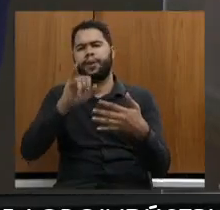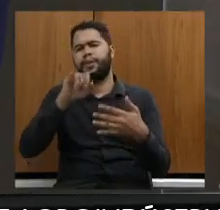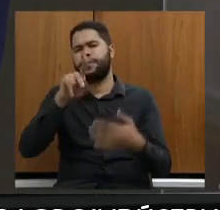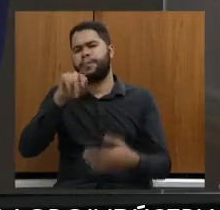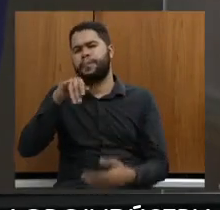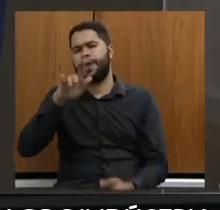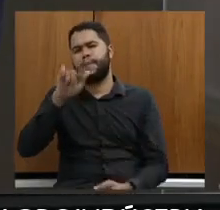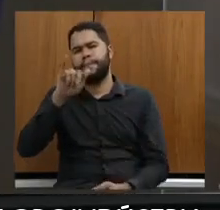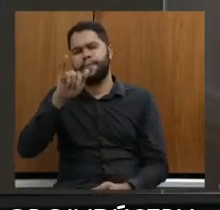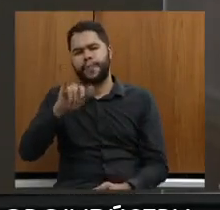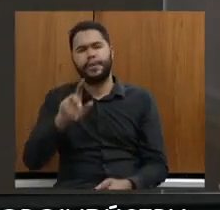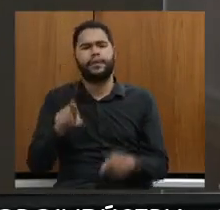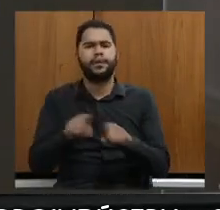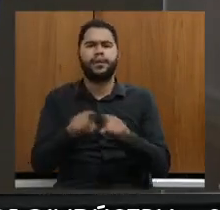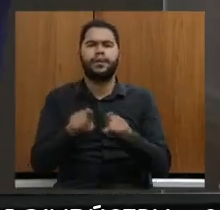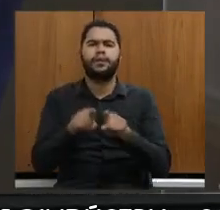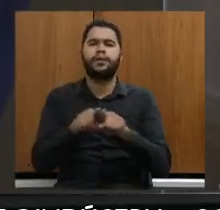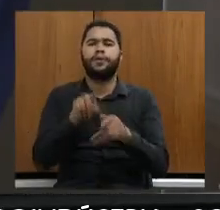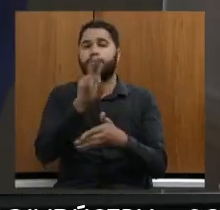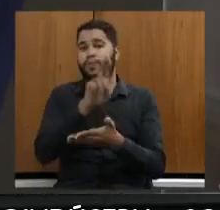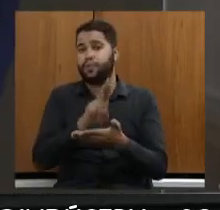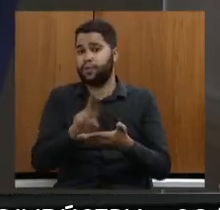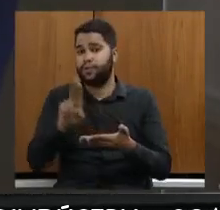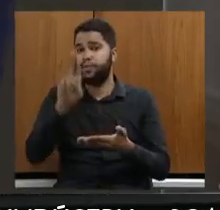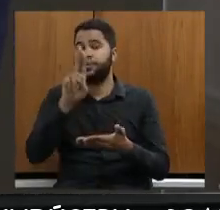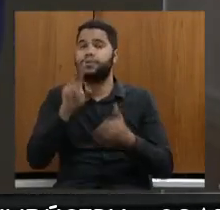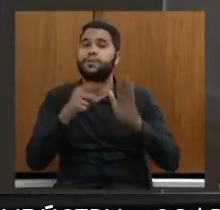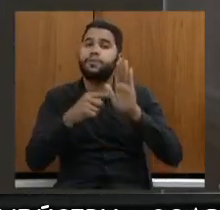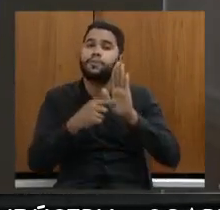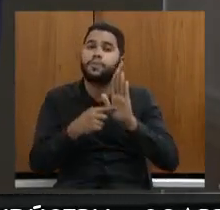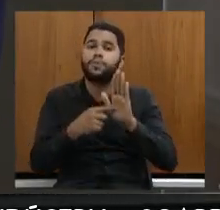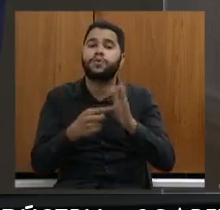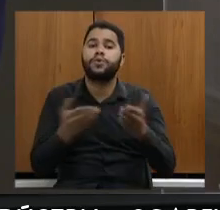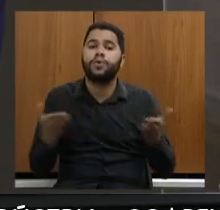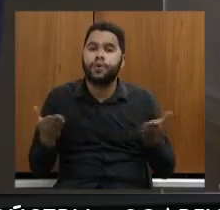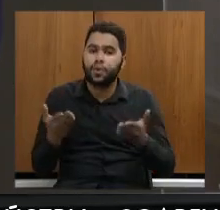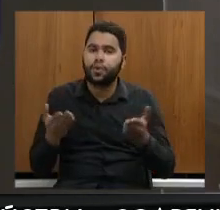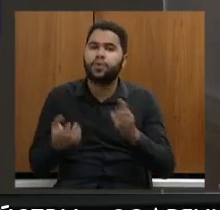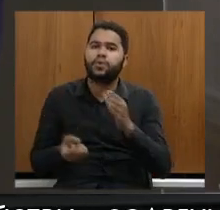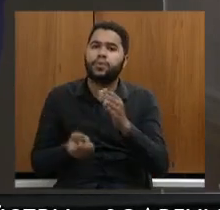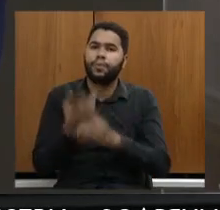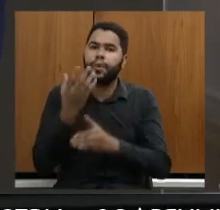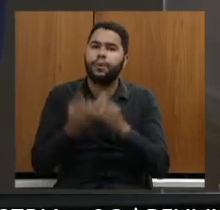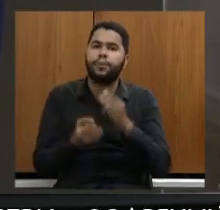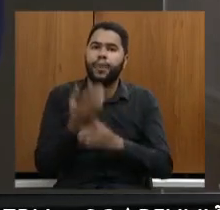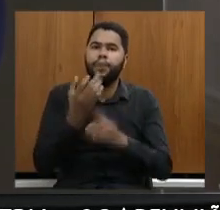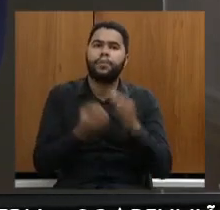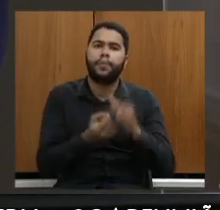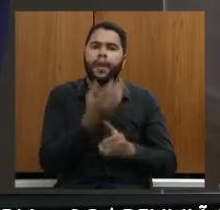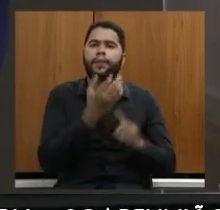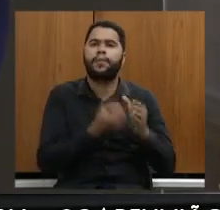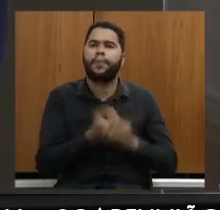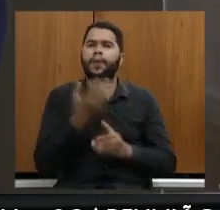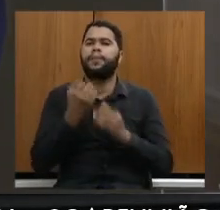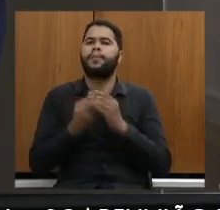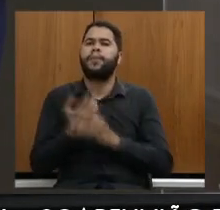terá a presença da universidade e vai mostrar a gente que hoje já tem produtores produzindo